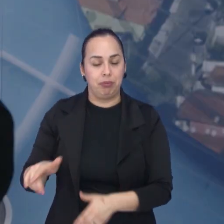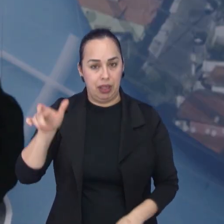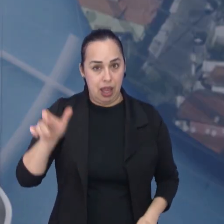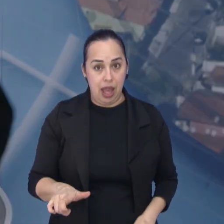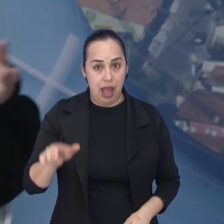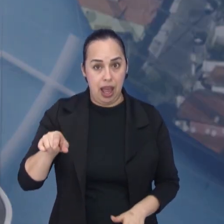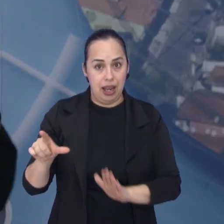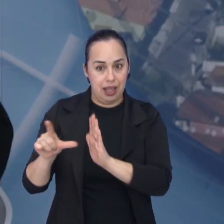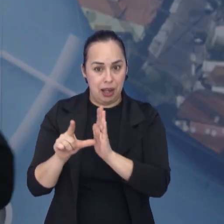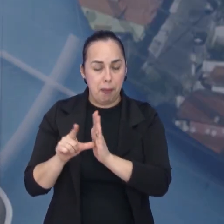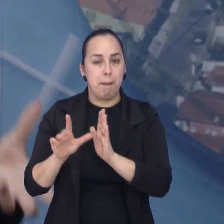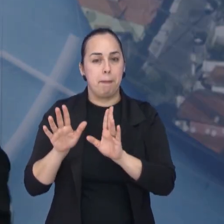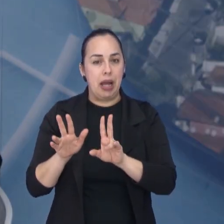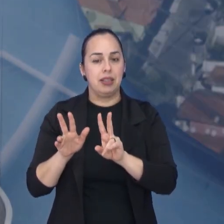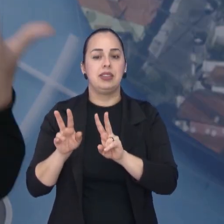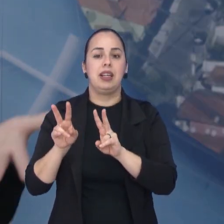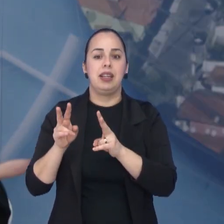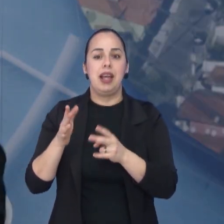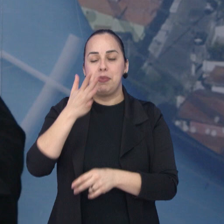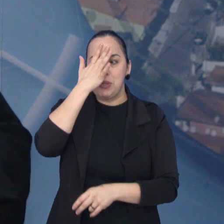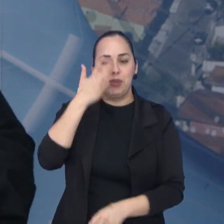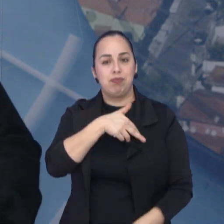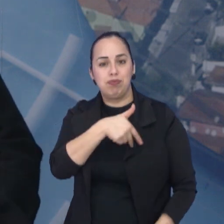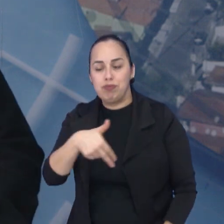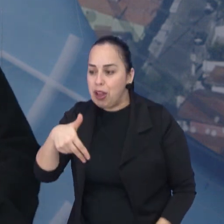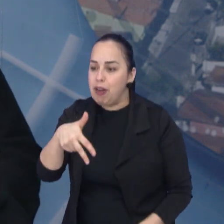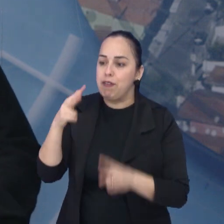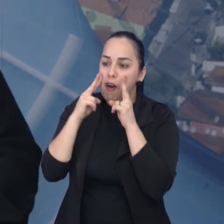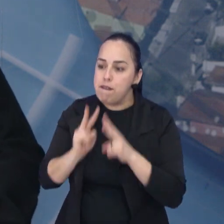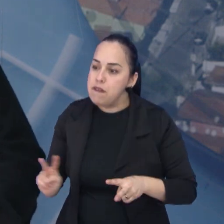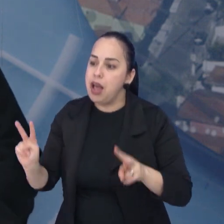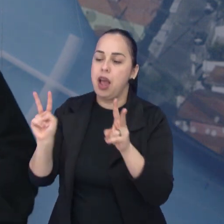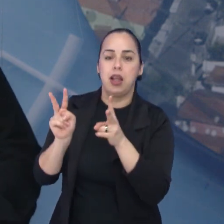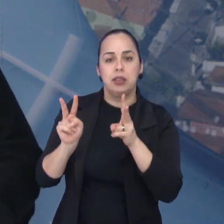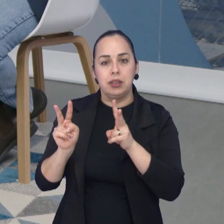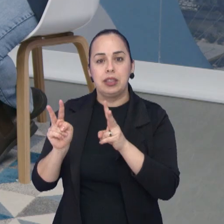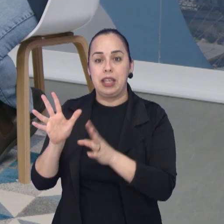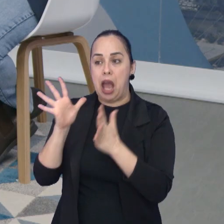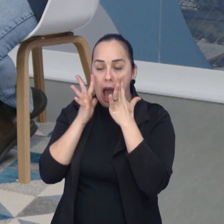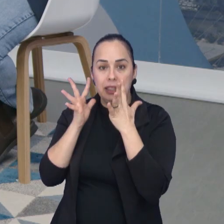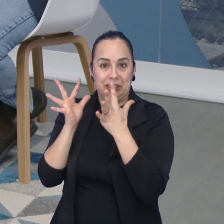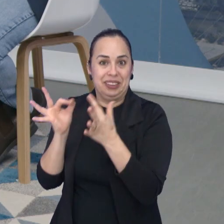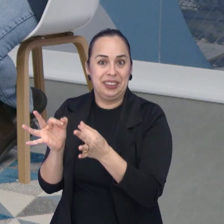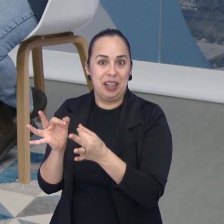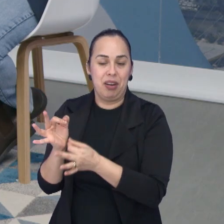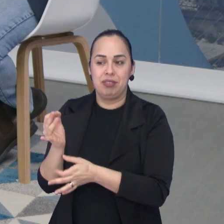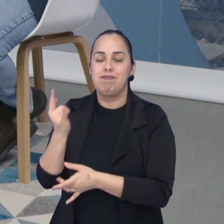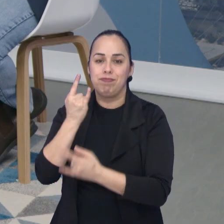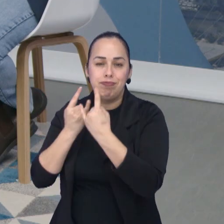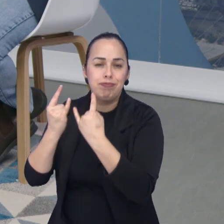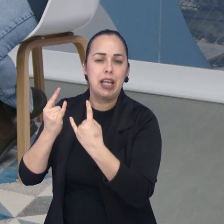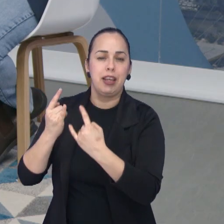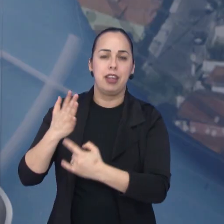mas o visual, né, conta muito, as pessoas vão lá, vão ver, isso acaba no primeiro momento chamando atenção, né, que pode ser um